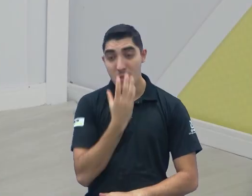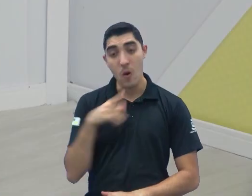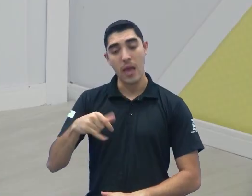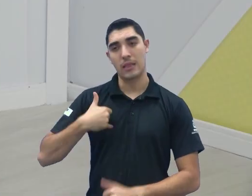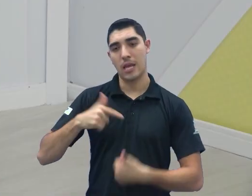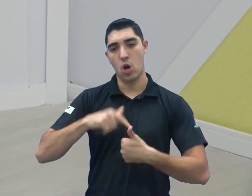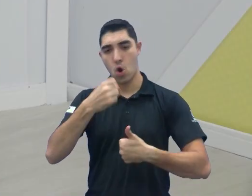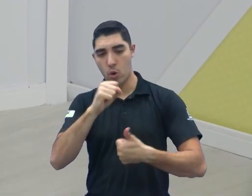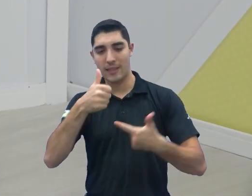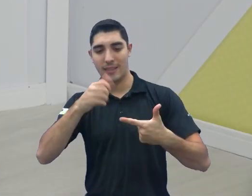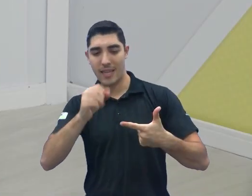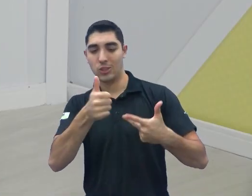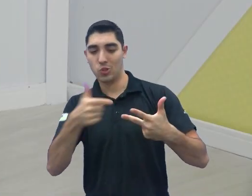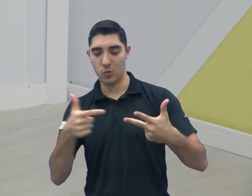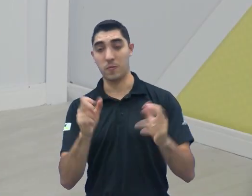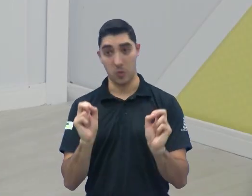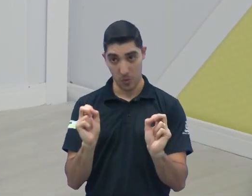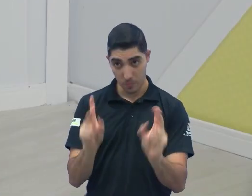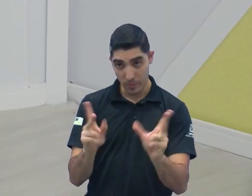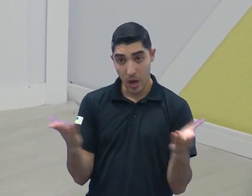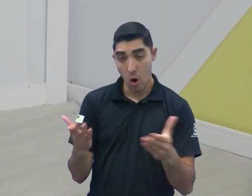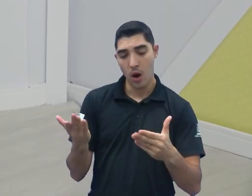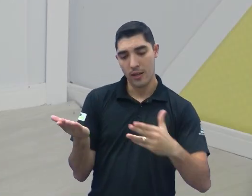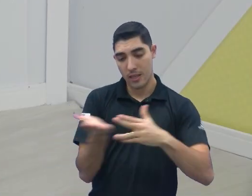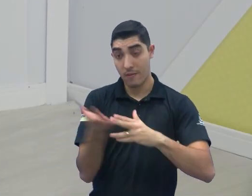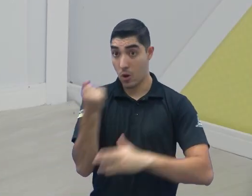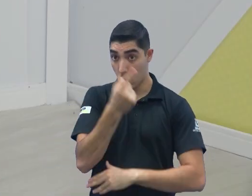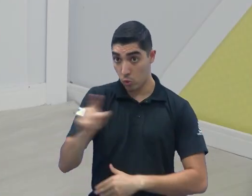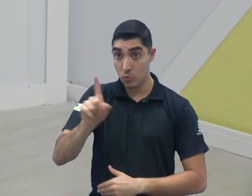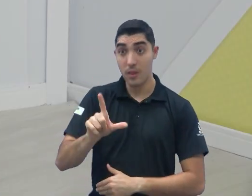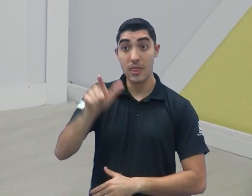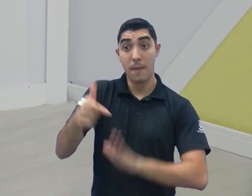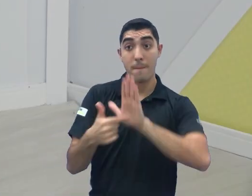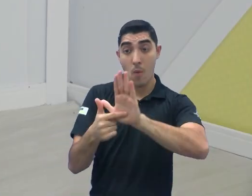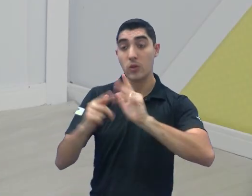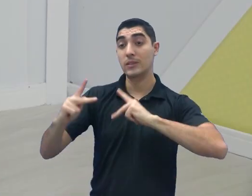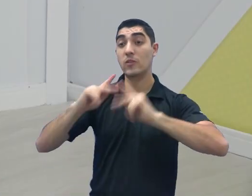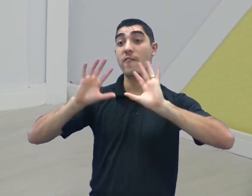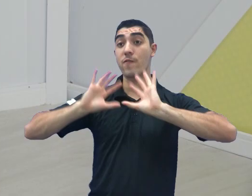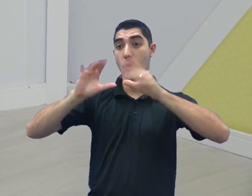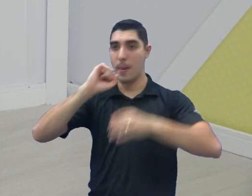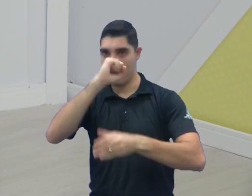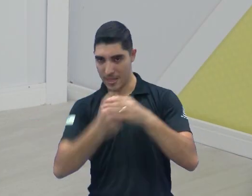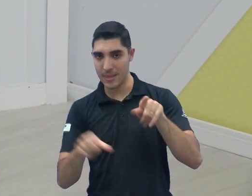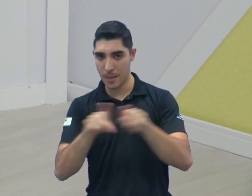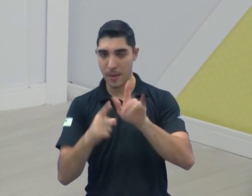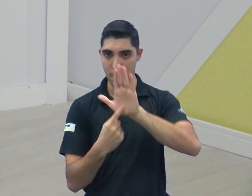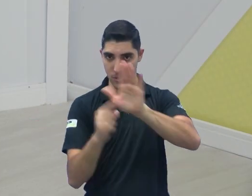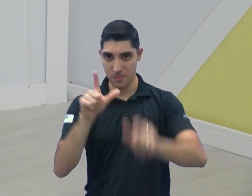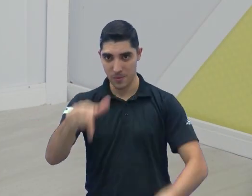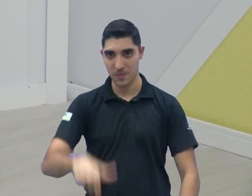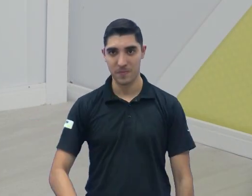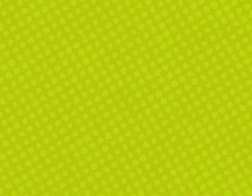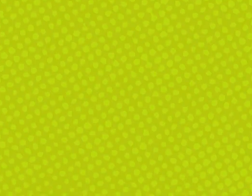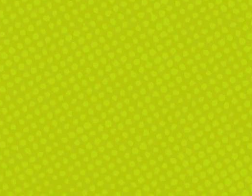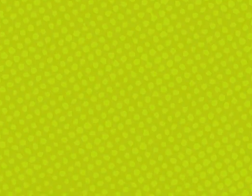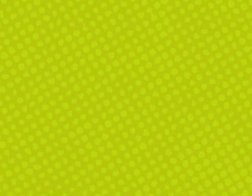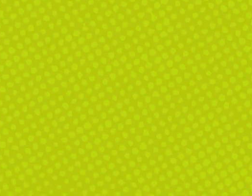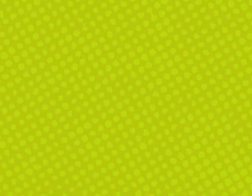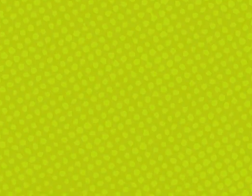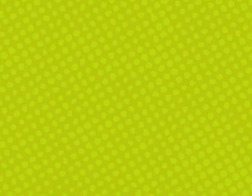sub-12, tá certo? A gente vai para o último intervalo do dia. Na volta, informações do vôlei e também do basquete. Não sai daí, já voltamos.